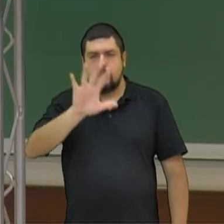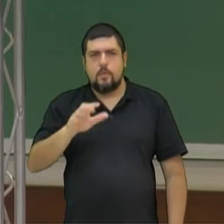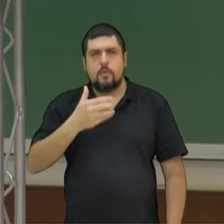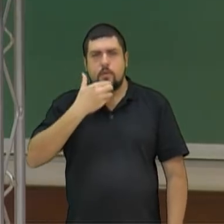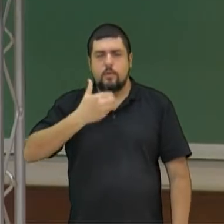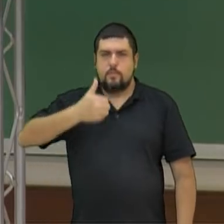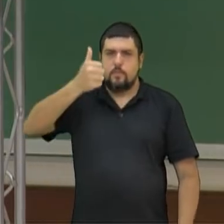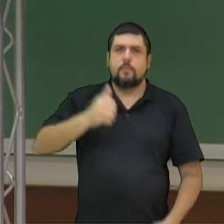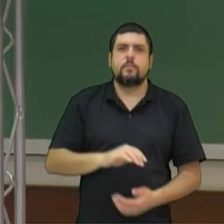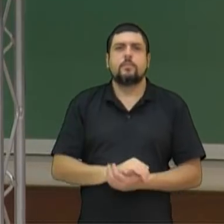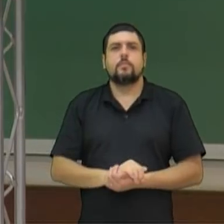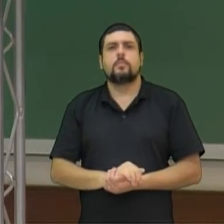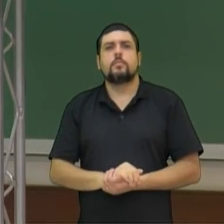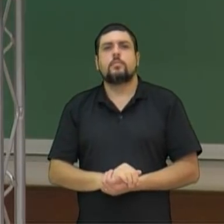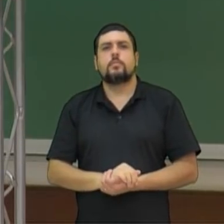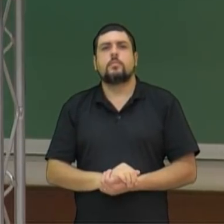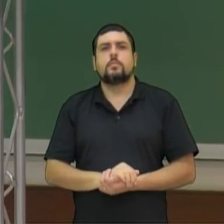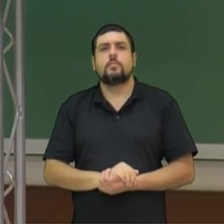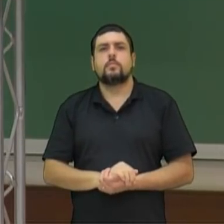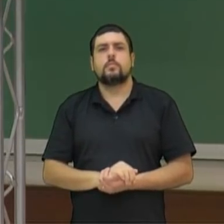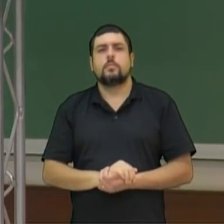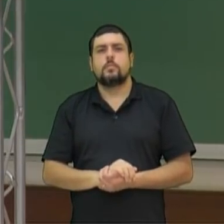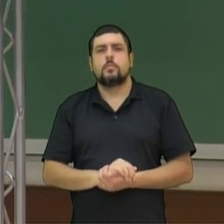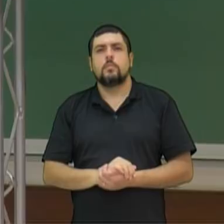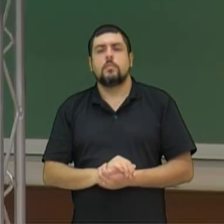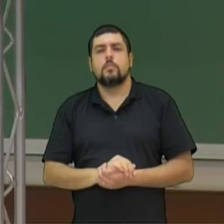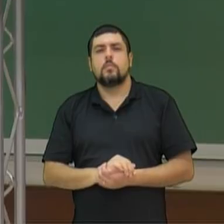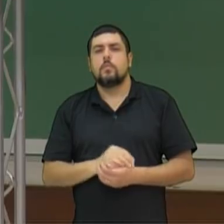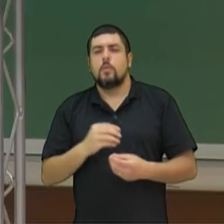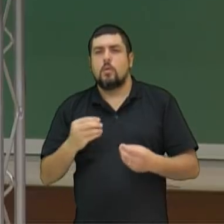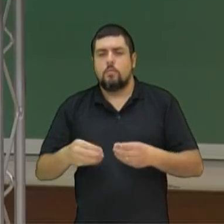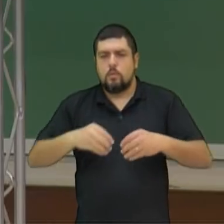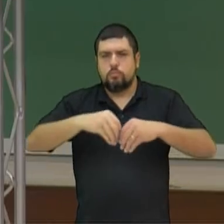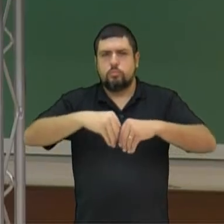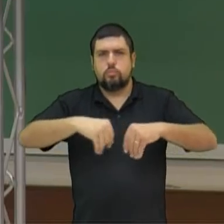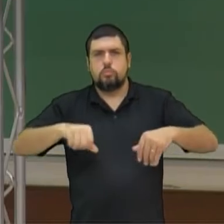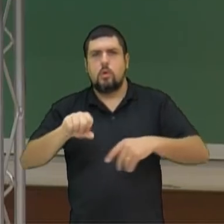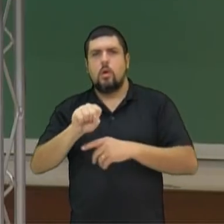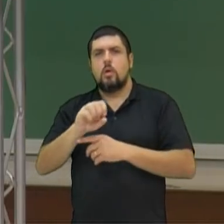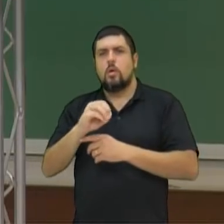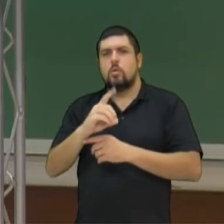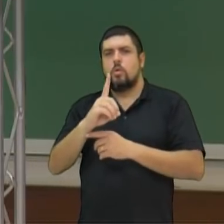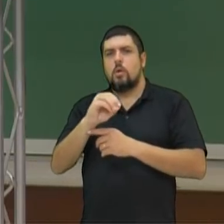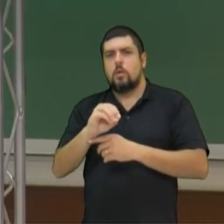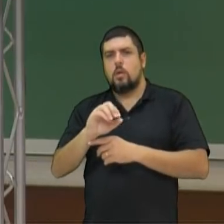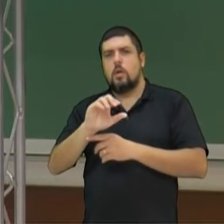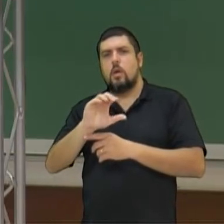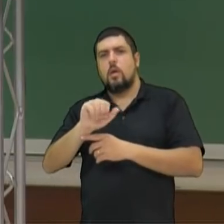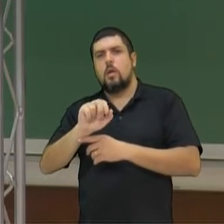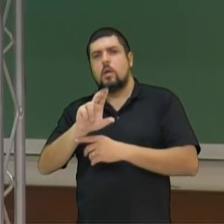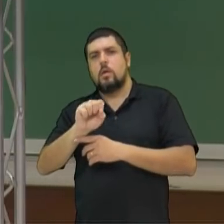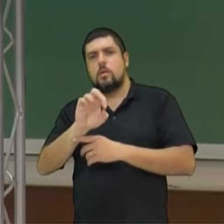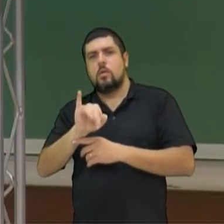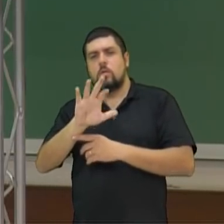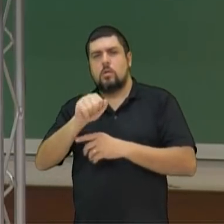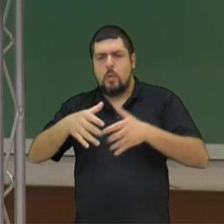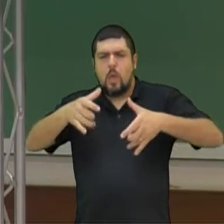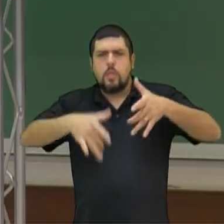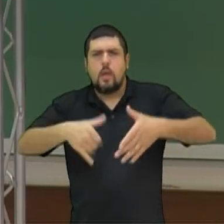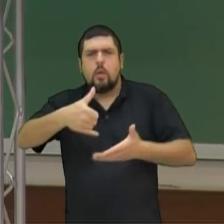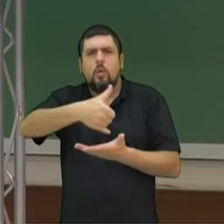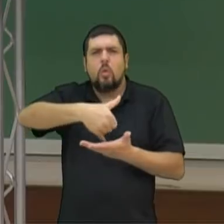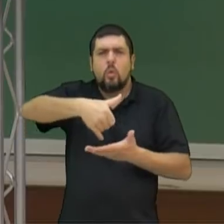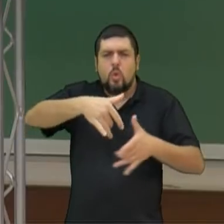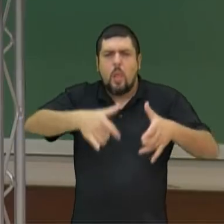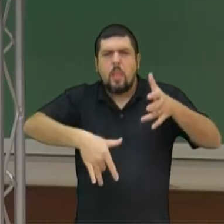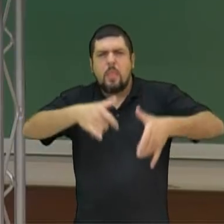tá bom? Então, o hidróxido de sódio, soda cáustica, conhecida popularmente, muito bom para dissolver gorduras, usa na fabricação